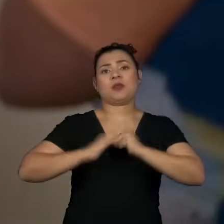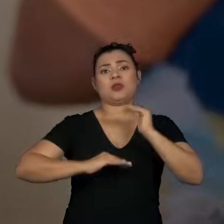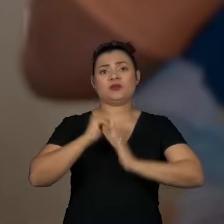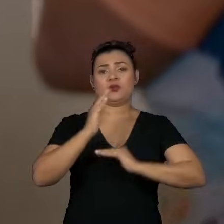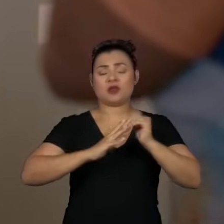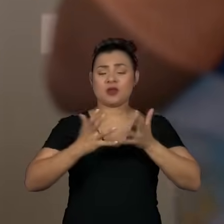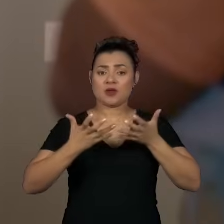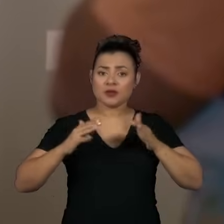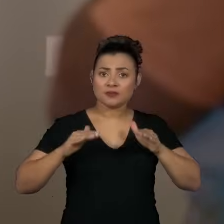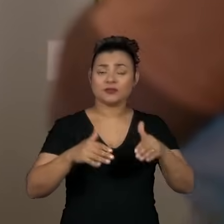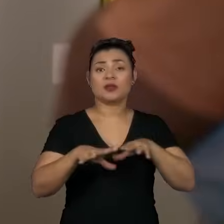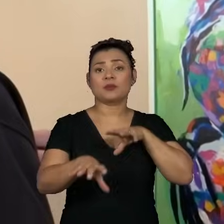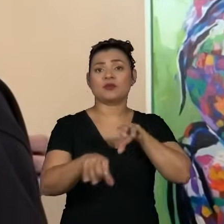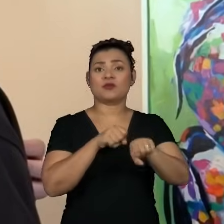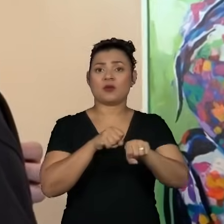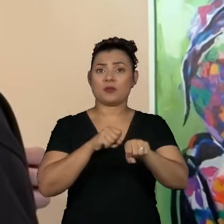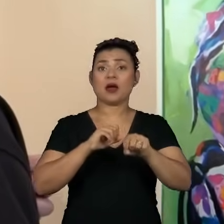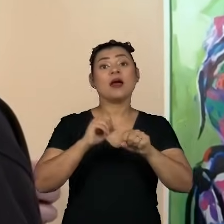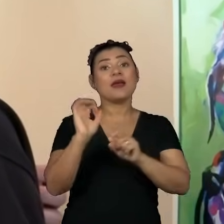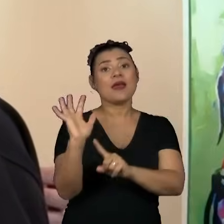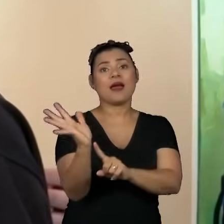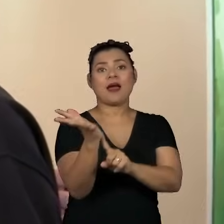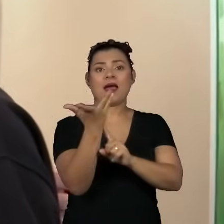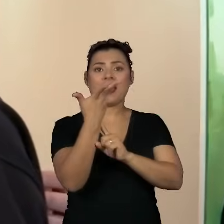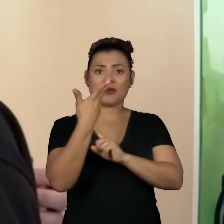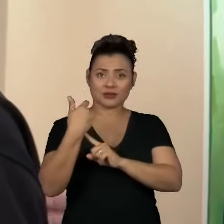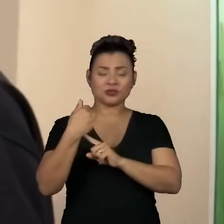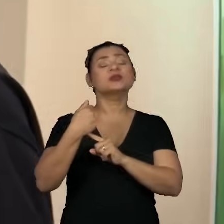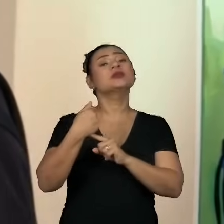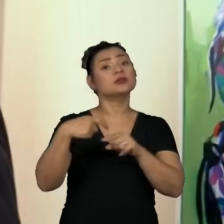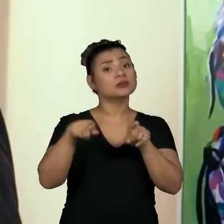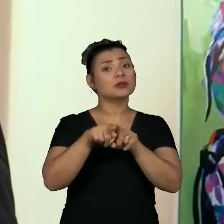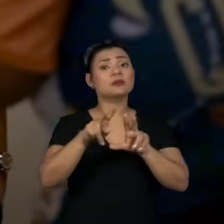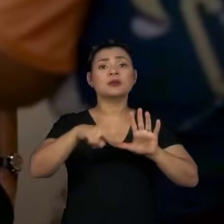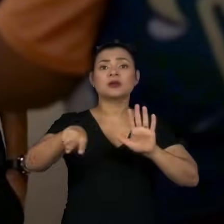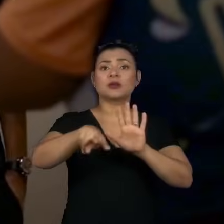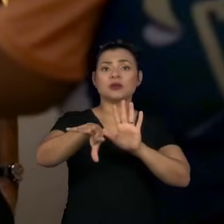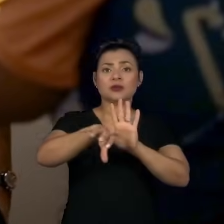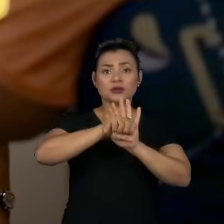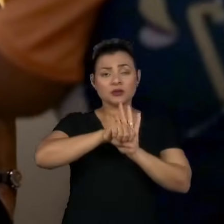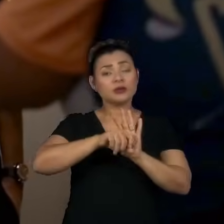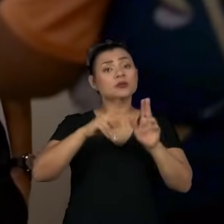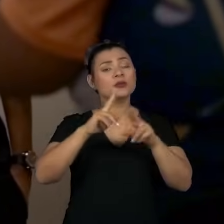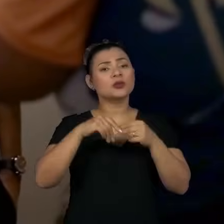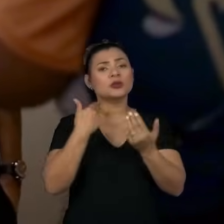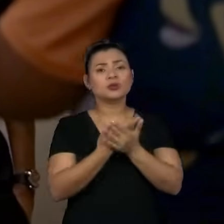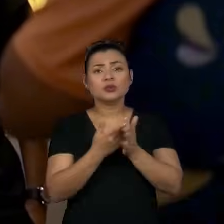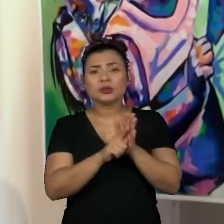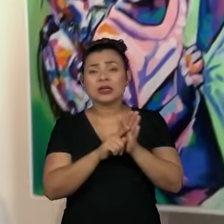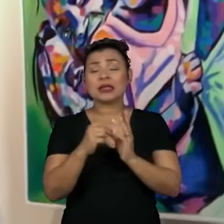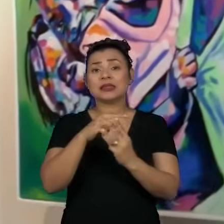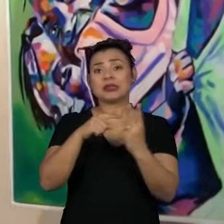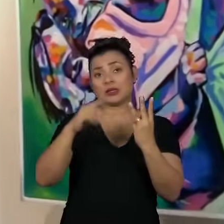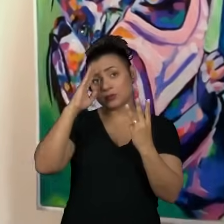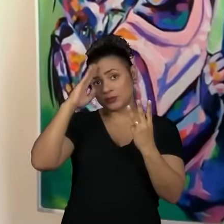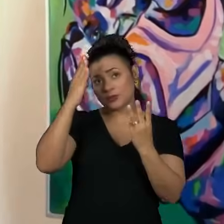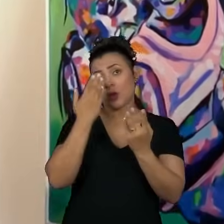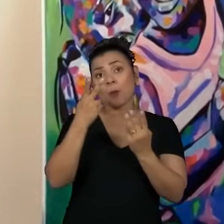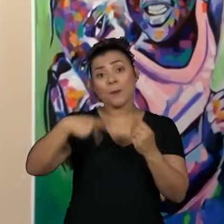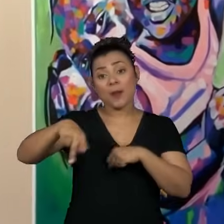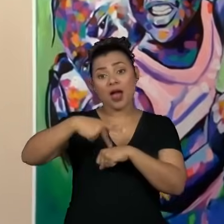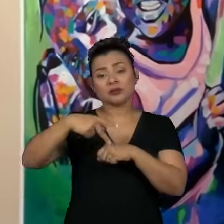eu queria muito me formar em artes visuais. Aí eu pesquisei no Google os 3 melhores países para poder estudar